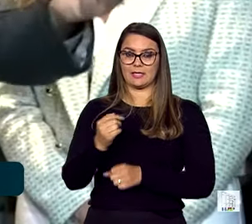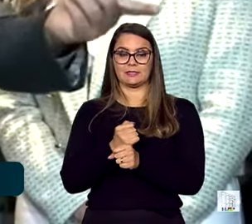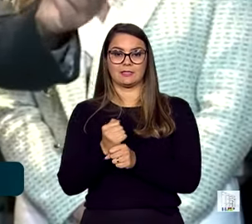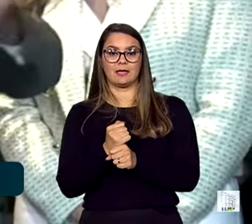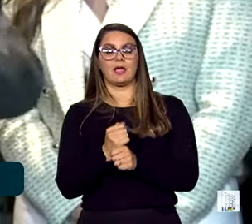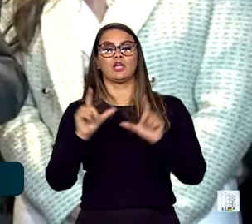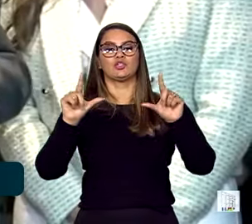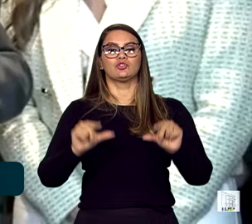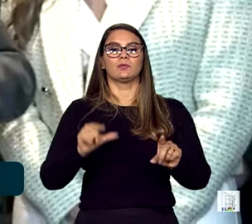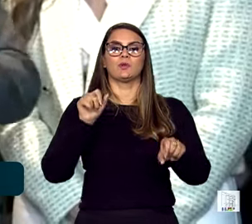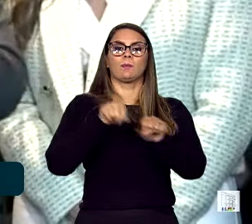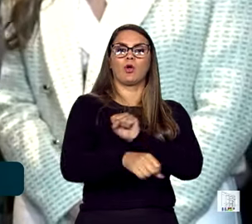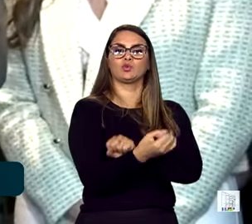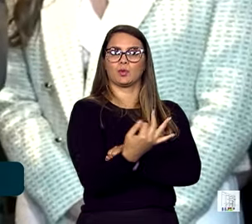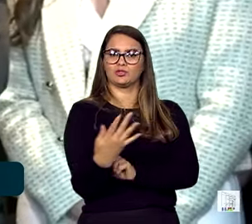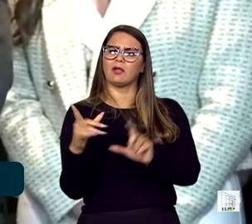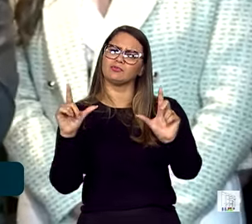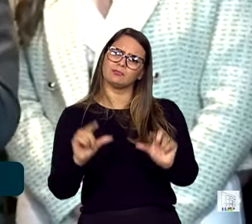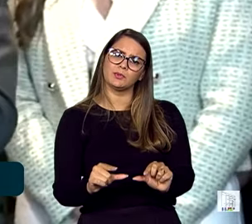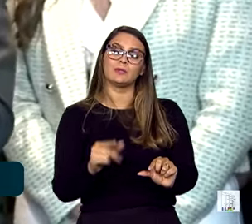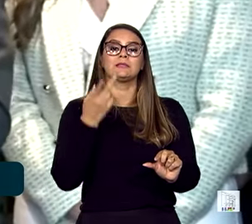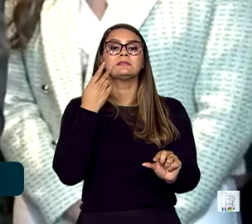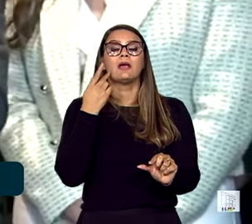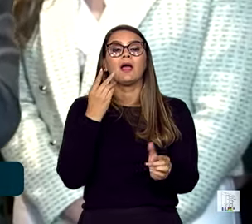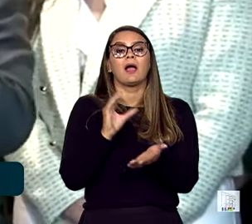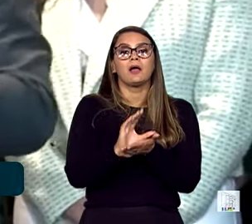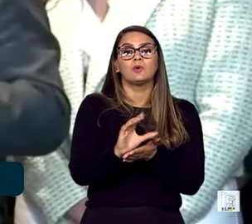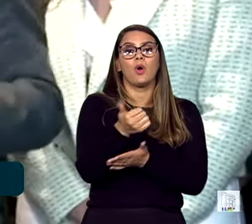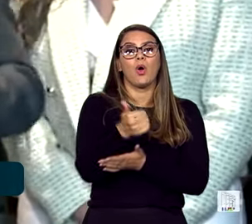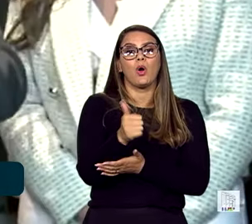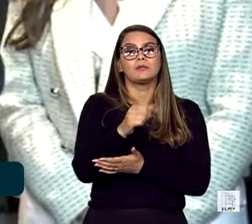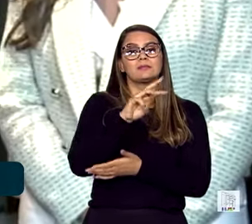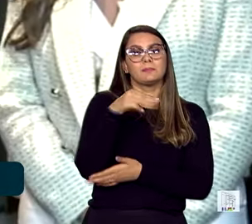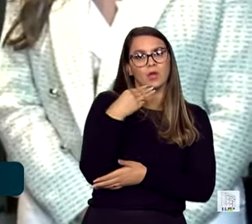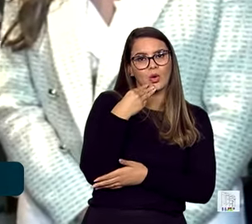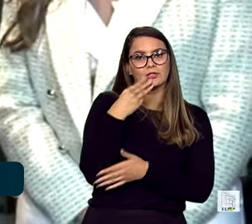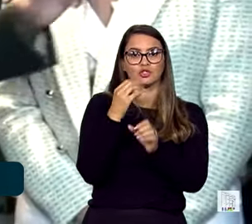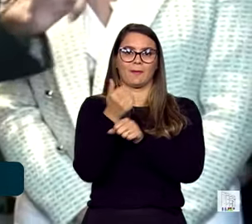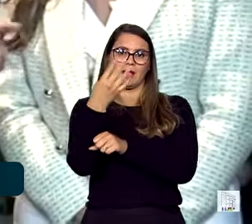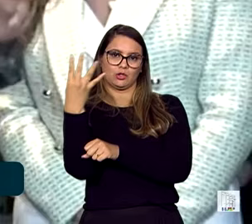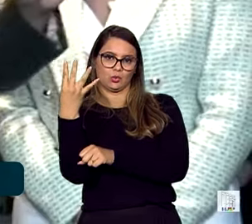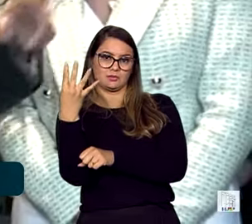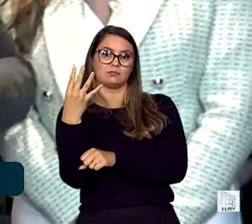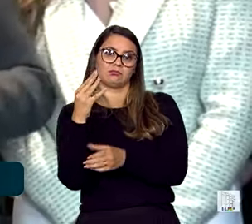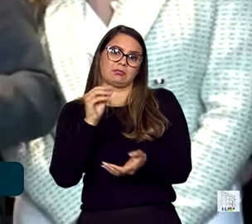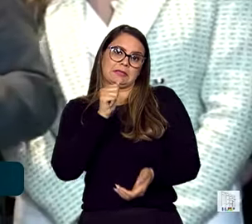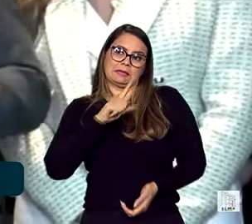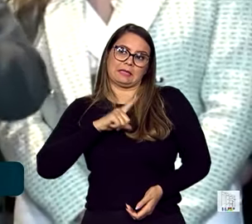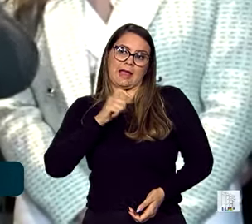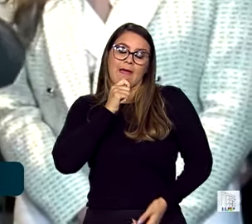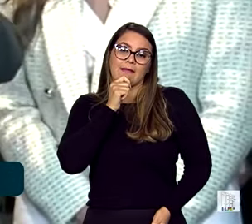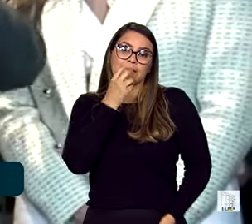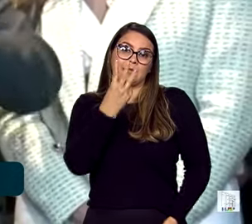redução de homicídios, o Estado do Ceará já gastou 11 dos 14 milhões, faltam 3 milhões, nós acreditamos que até o